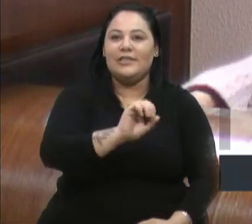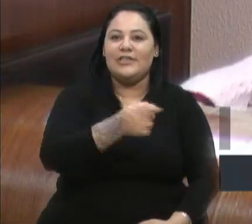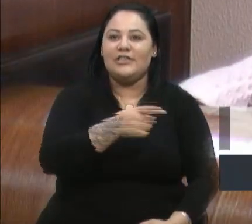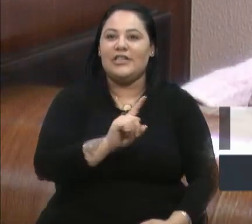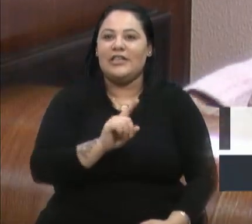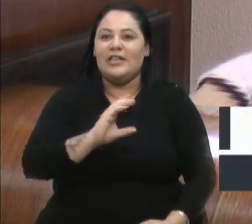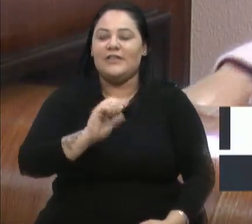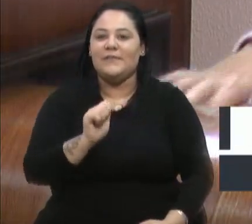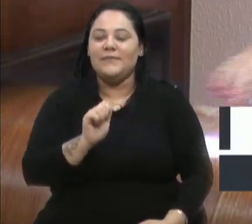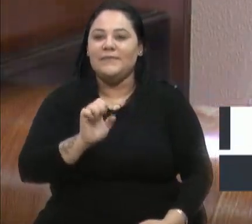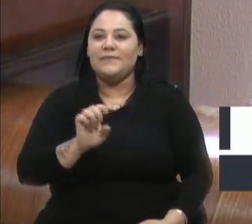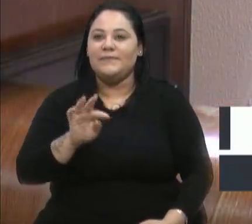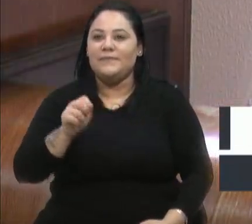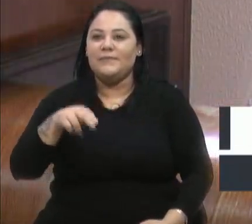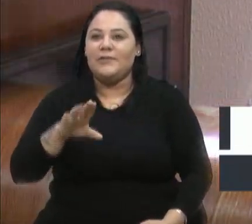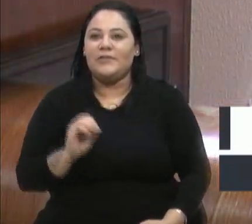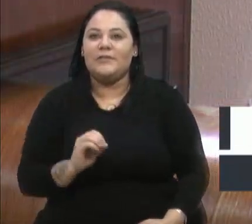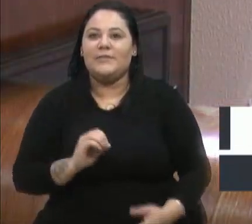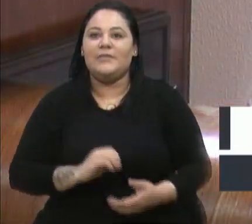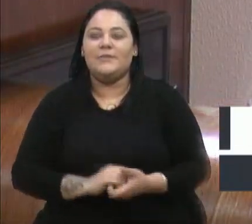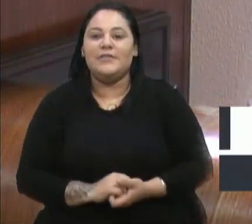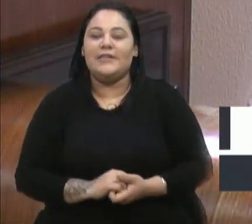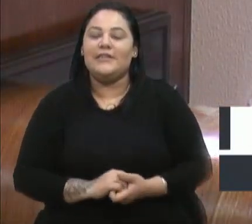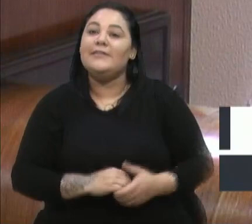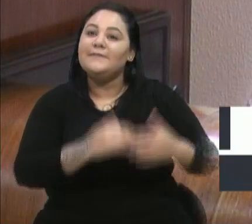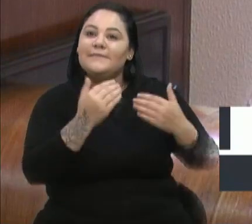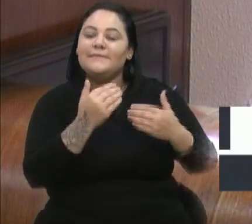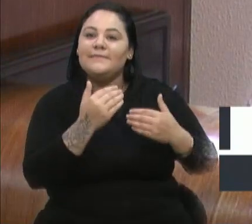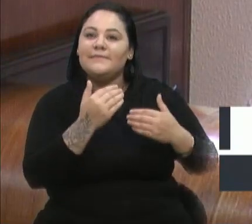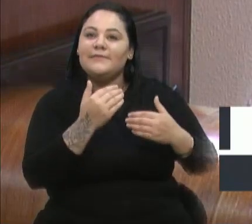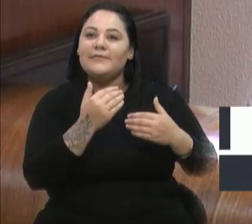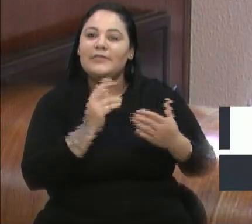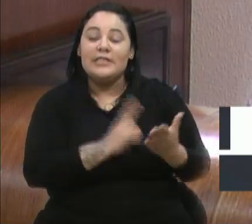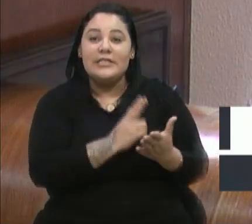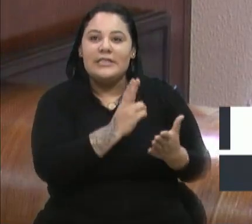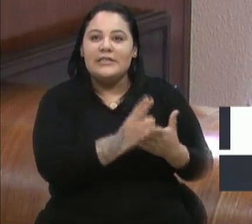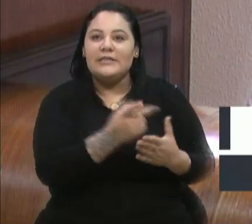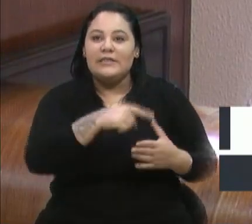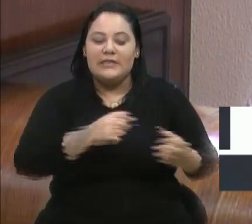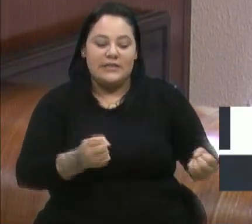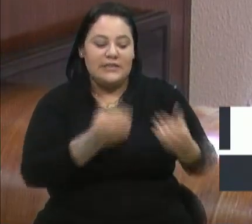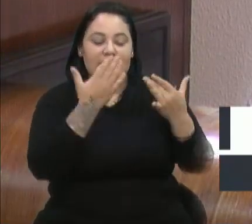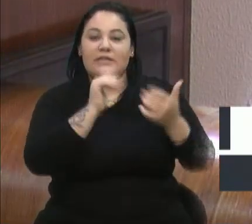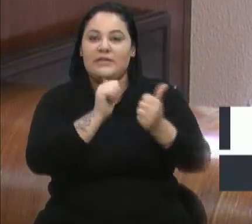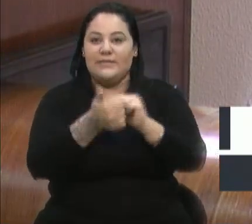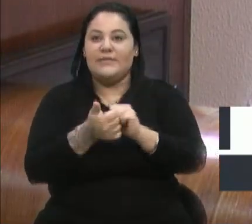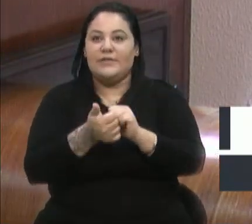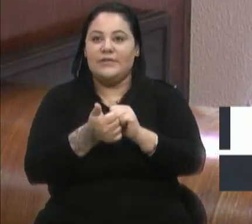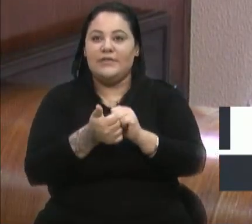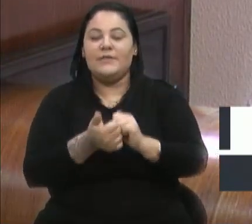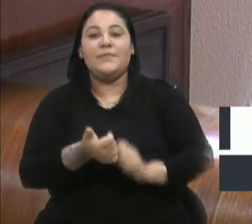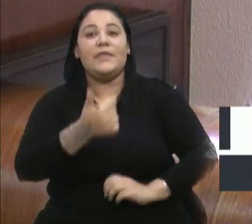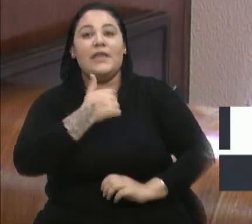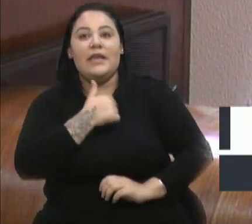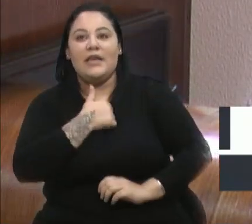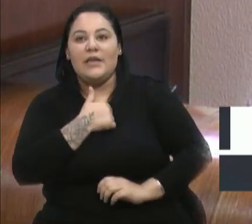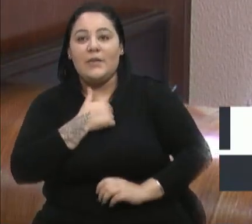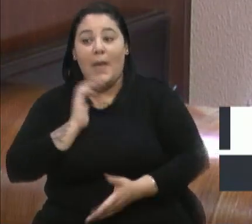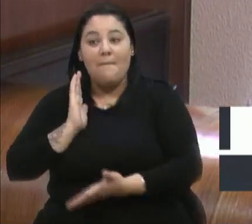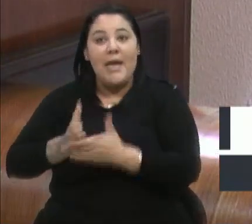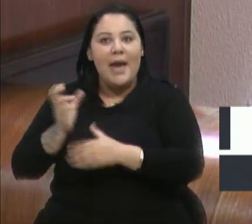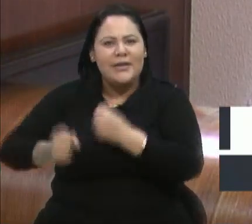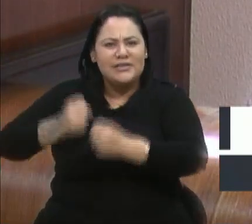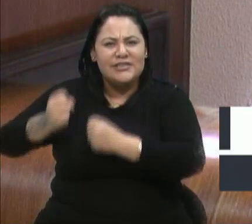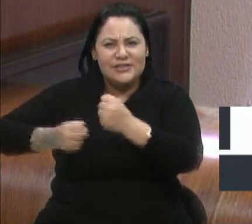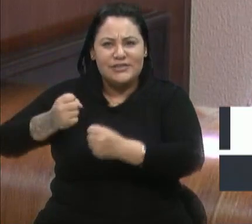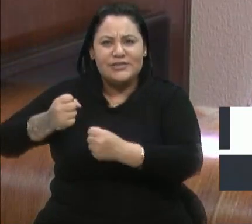pela participação efetiva, sempre, nesses eventos esportivos, né? Eu, na meia maratona de Caxias, foi só o